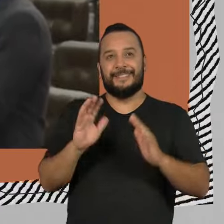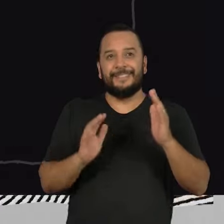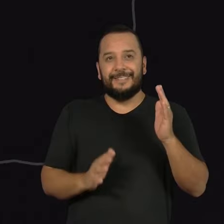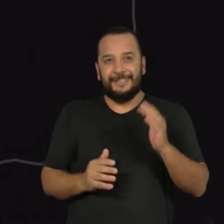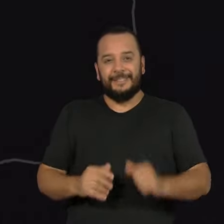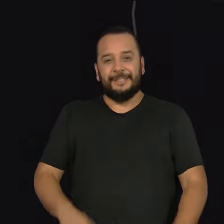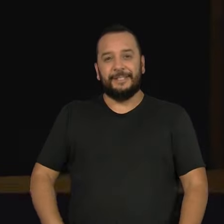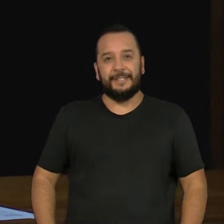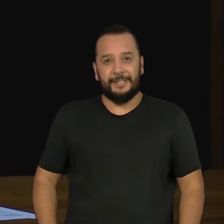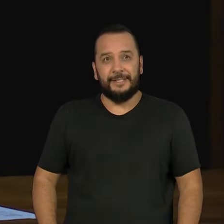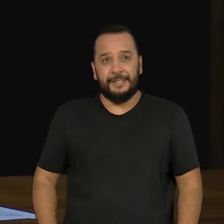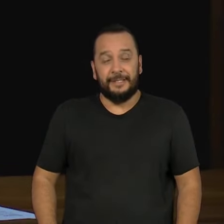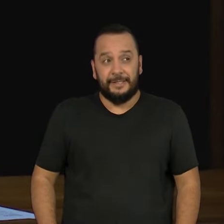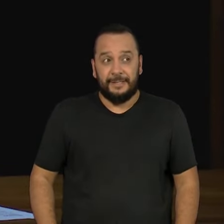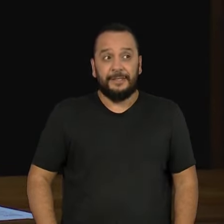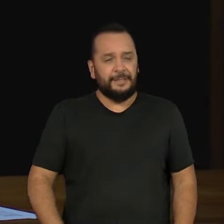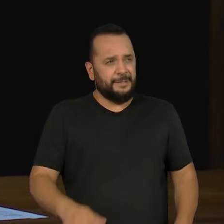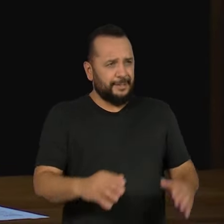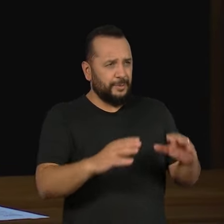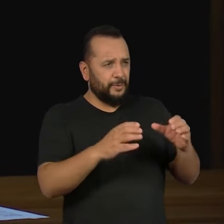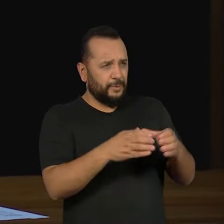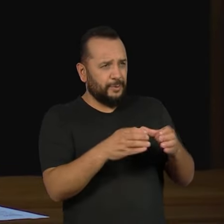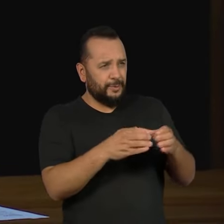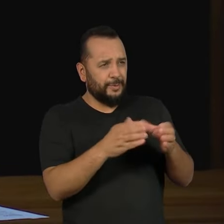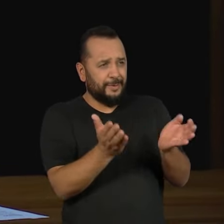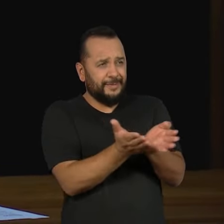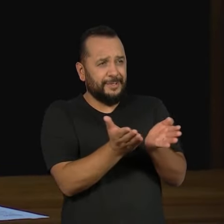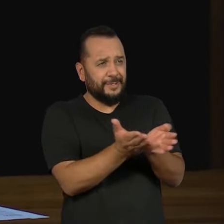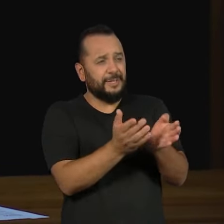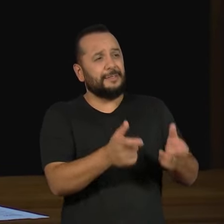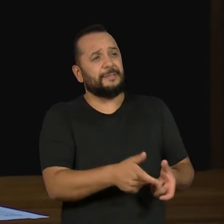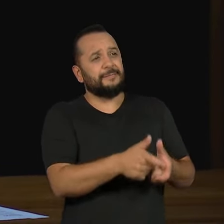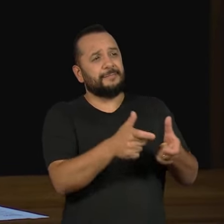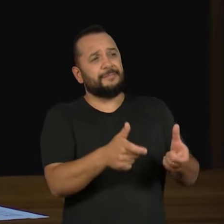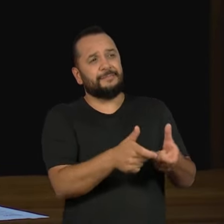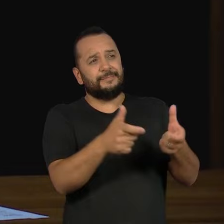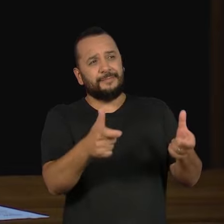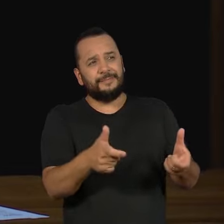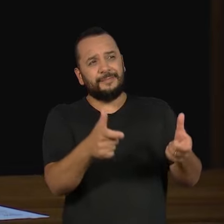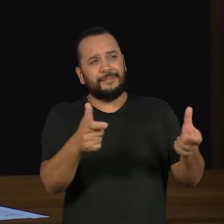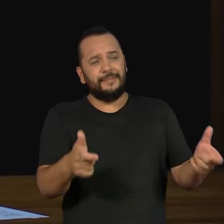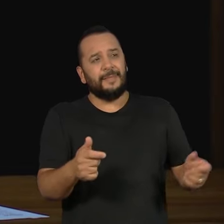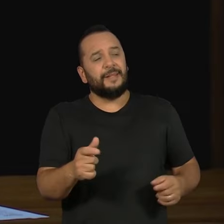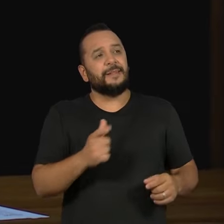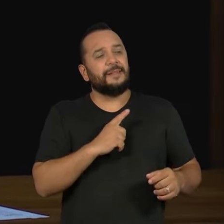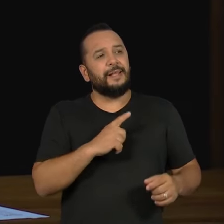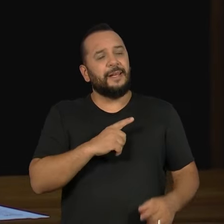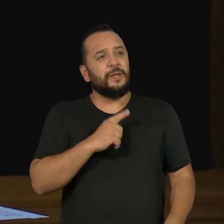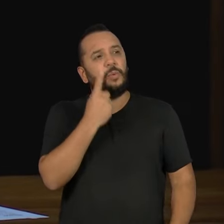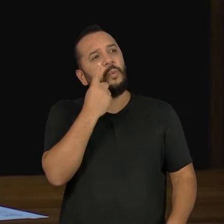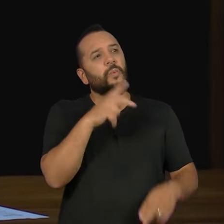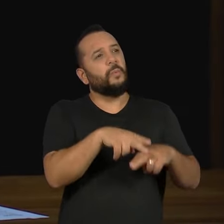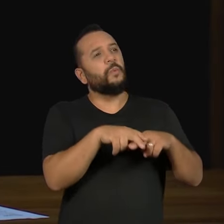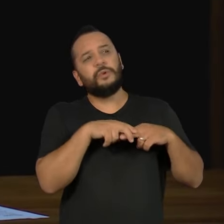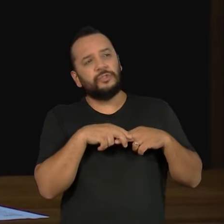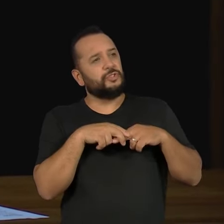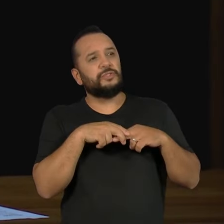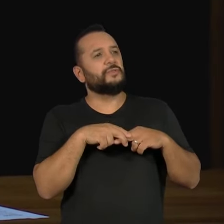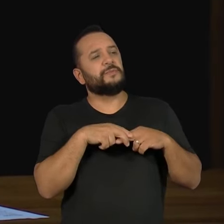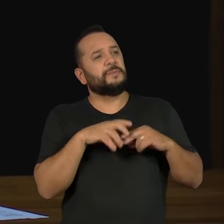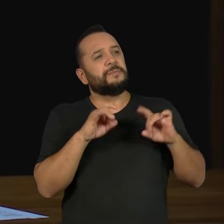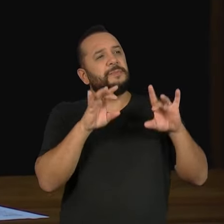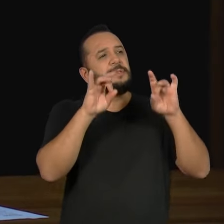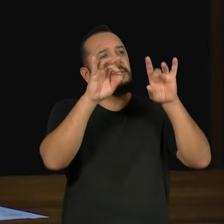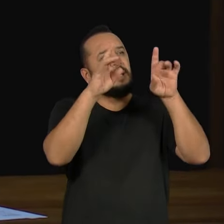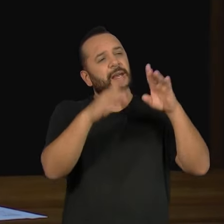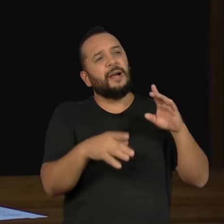Celebrai esse crescimento evangélico assim tem um fato pontual assim como que você vê